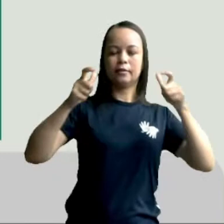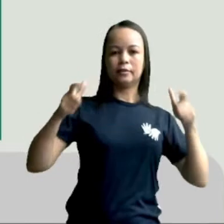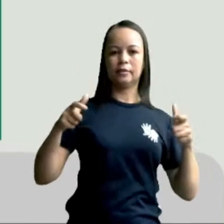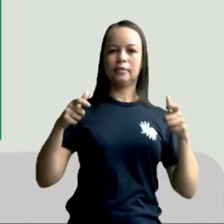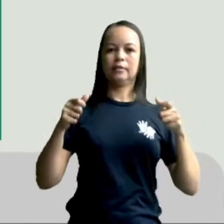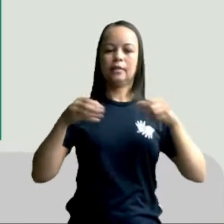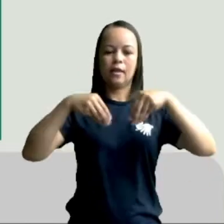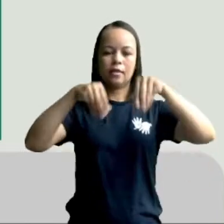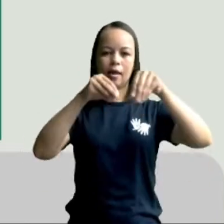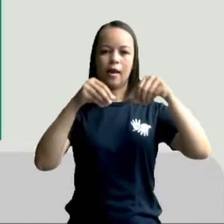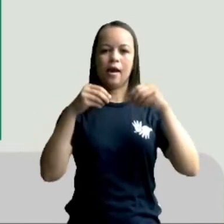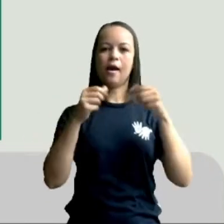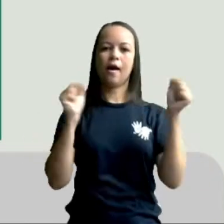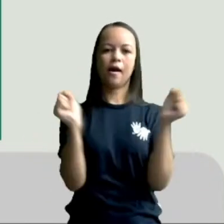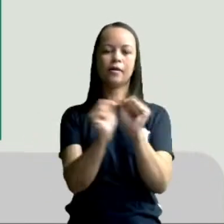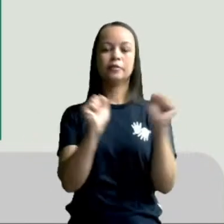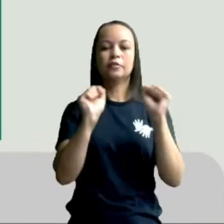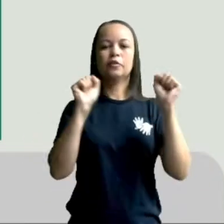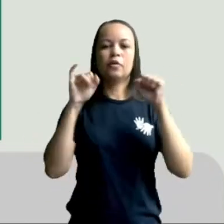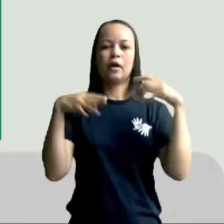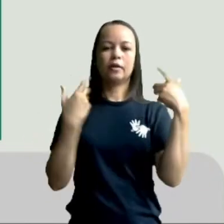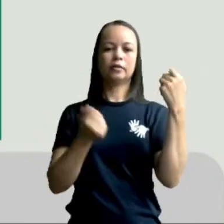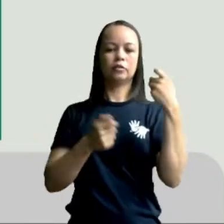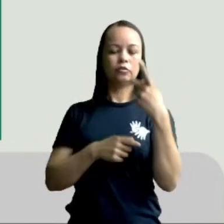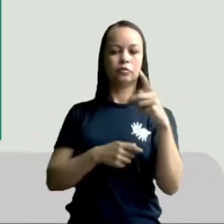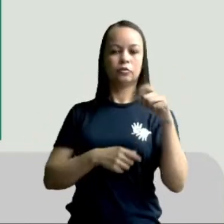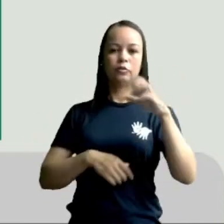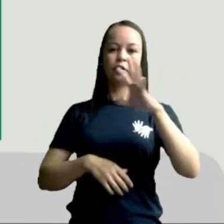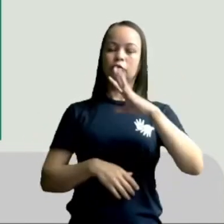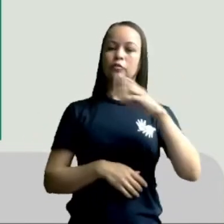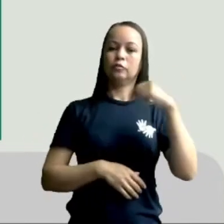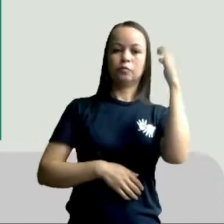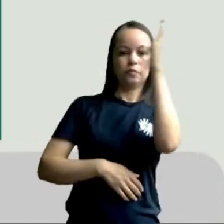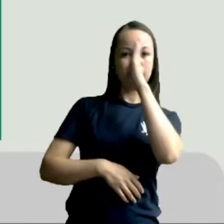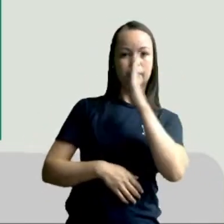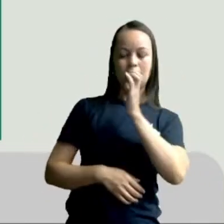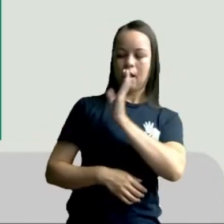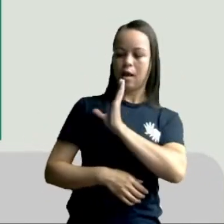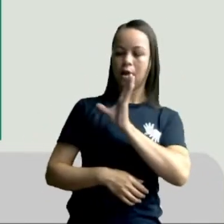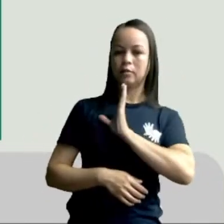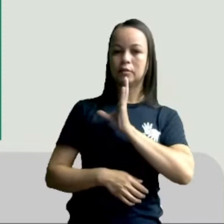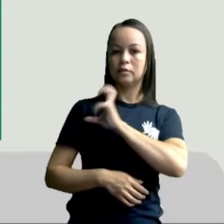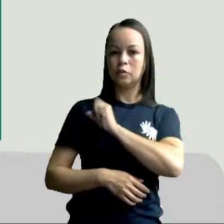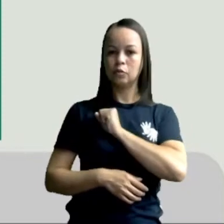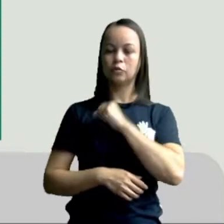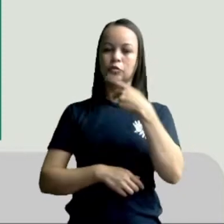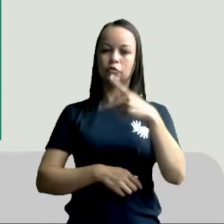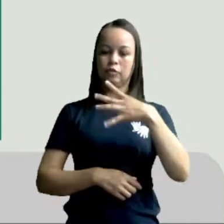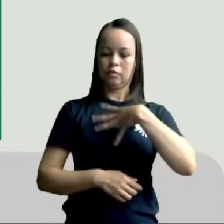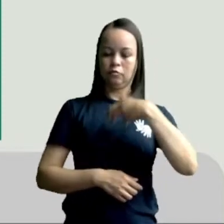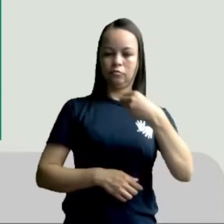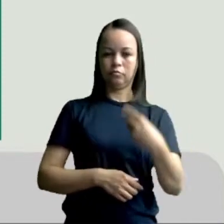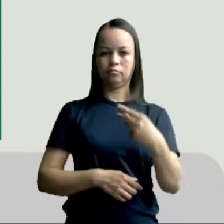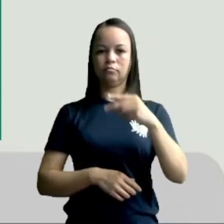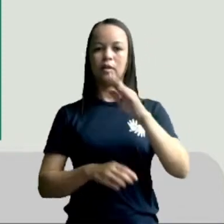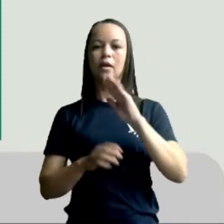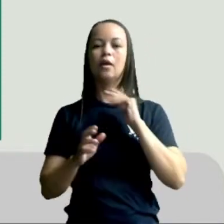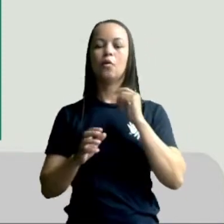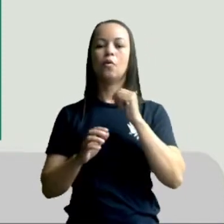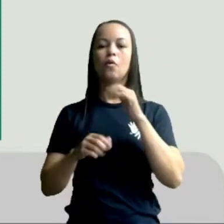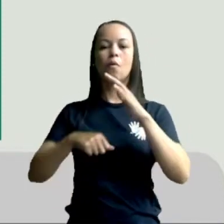outros mil, és tu, Brasil, ó pátria amada. Dos filhos deste, só és mãe, gentil pátria amada